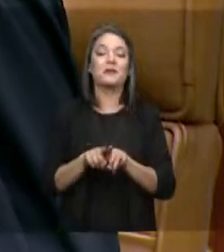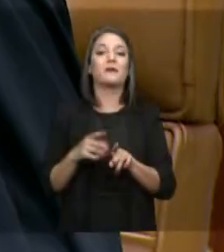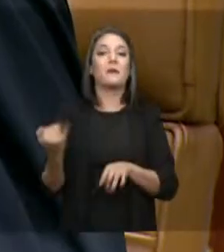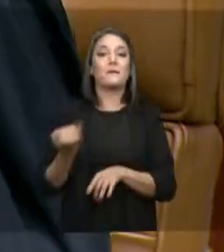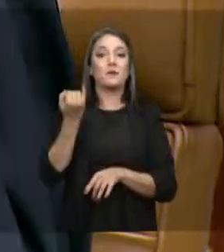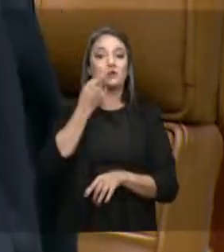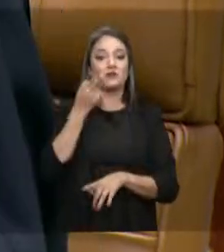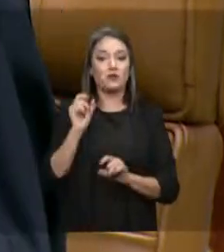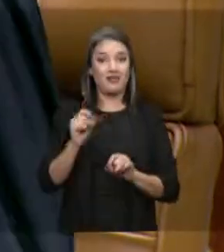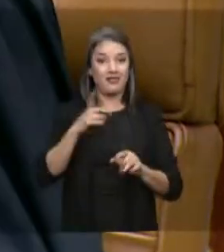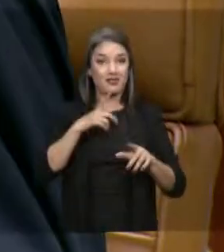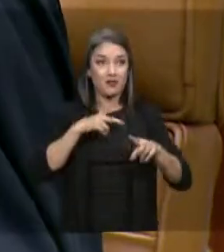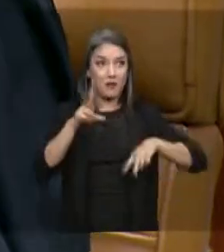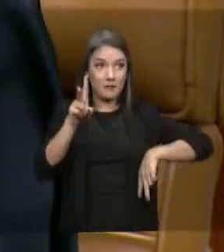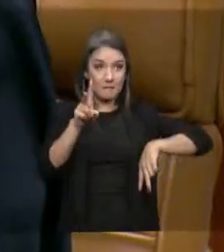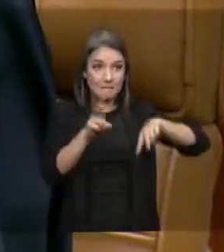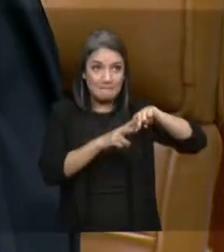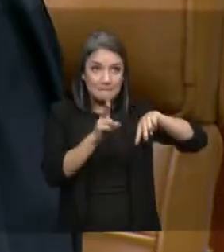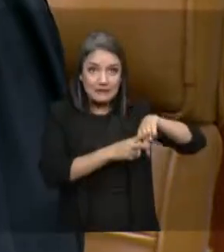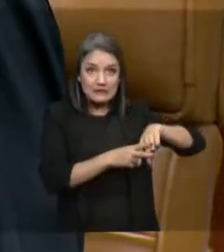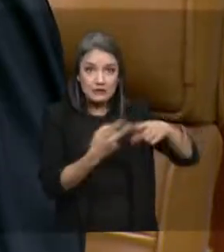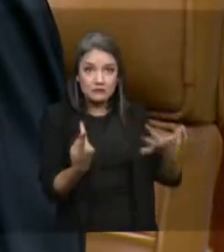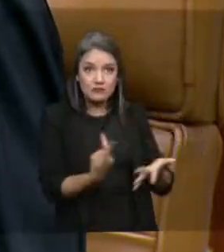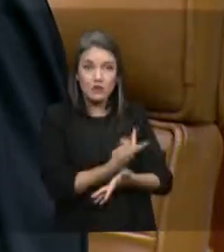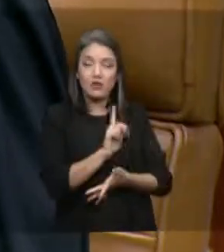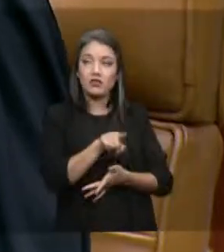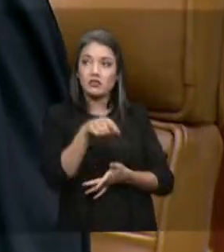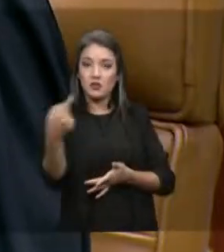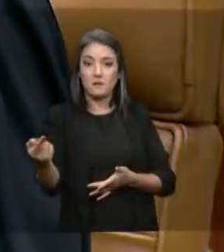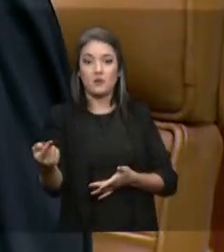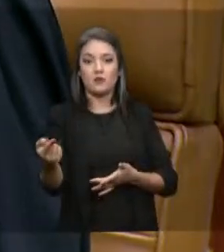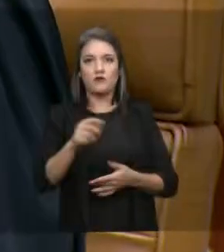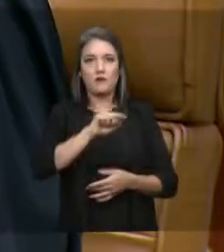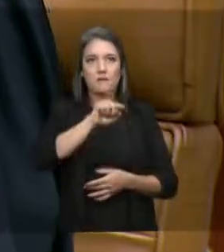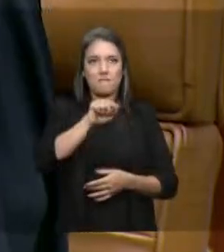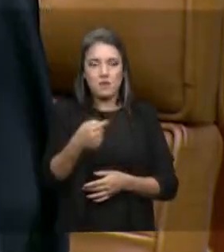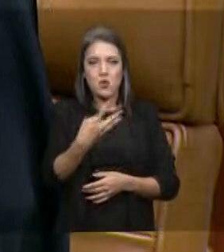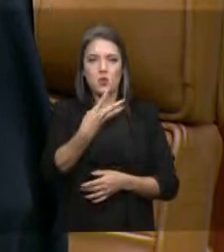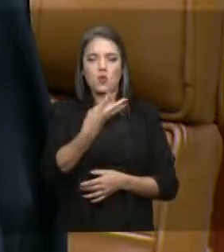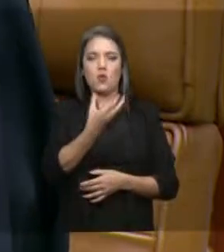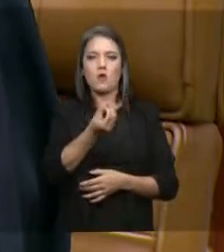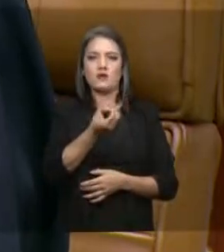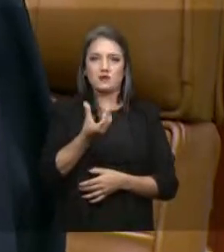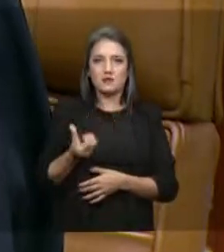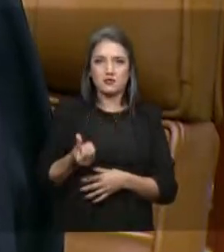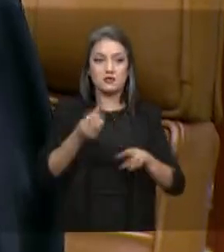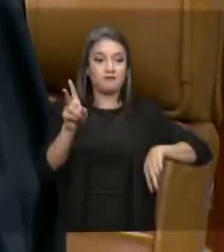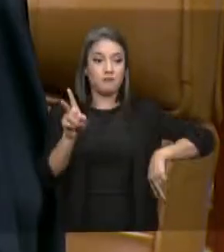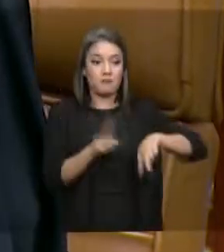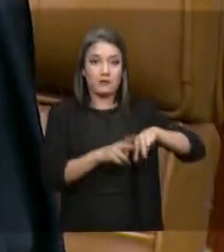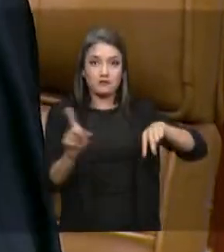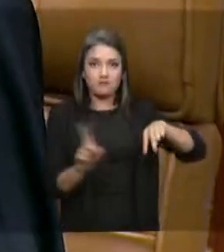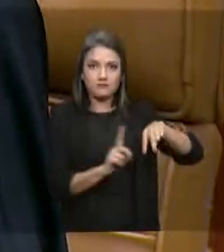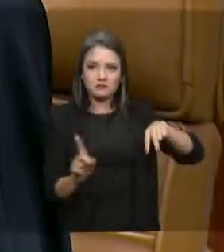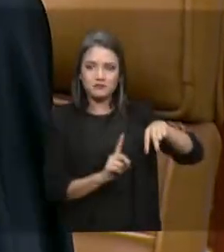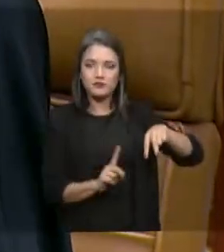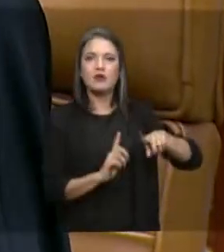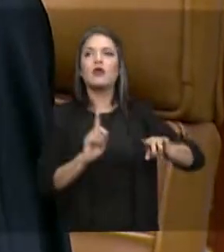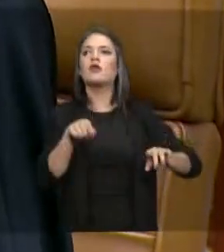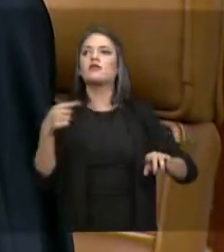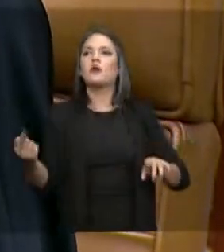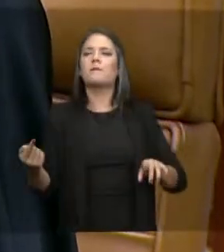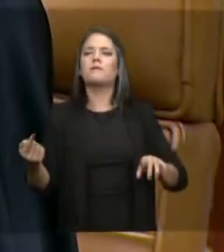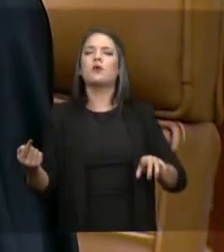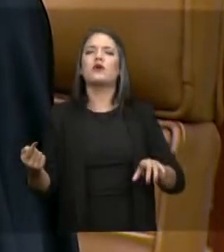após as prisões é realizadas após as 1406 prisões realizadas no dia 9 já